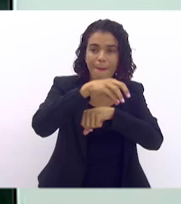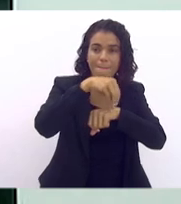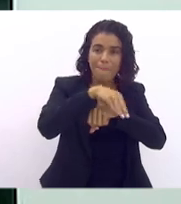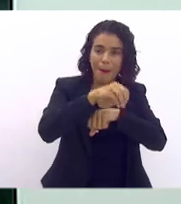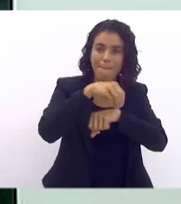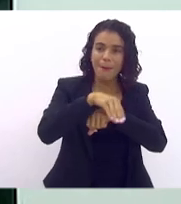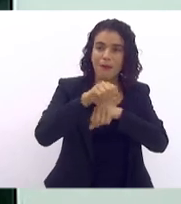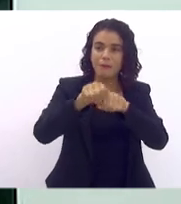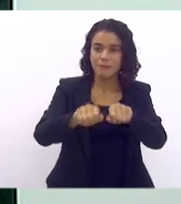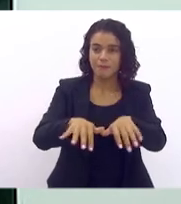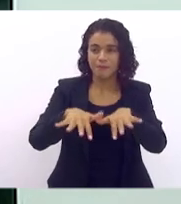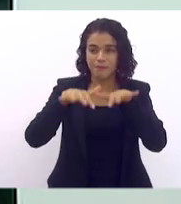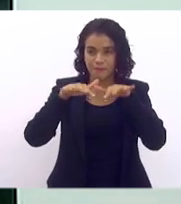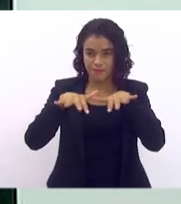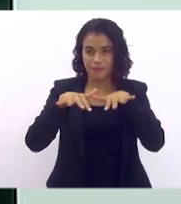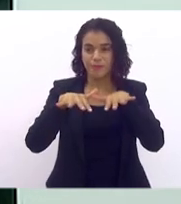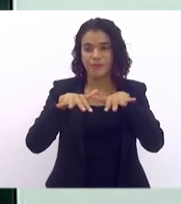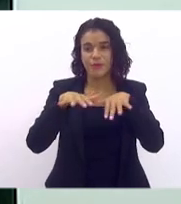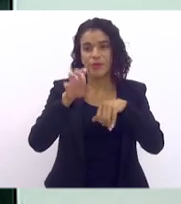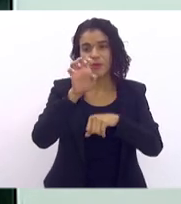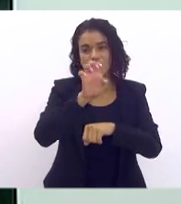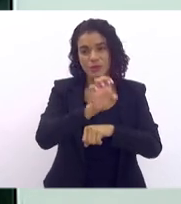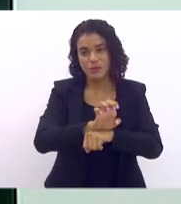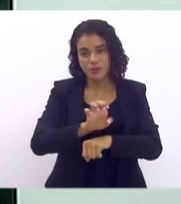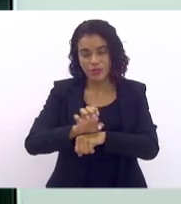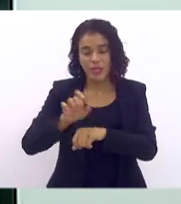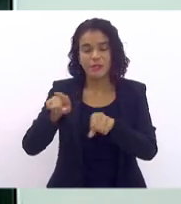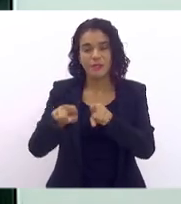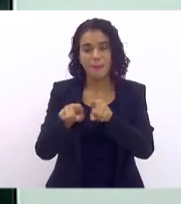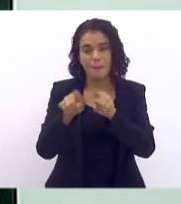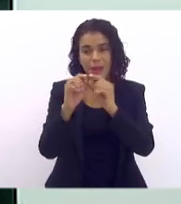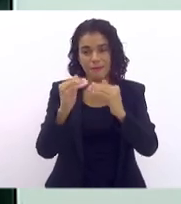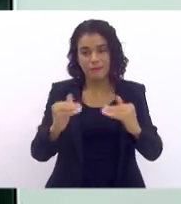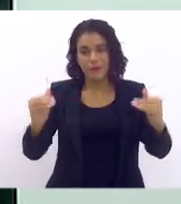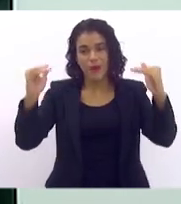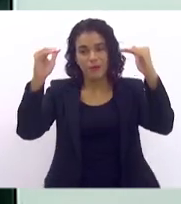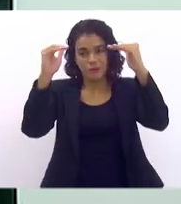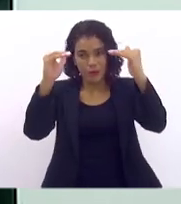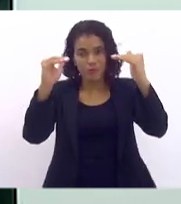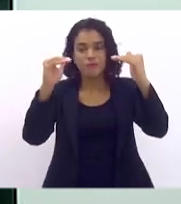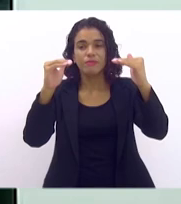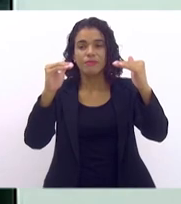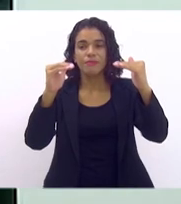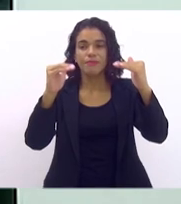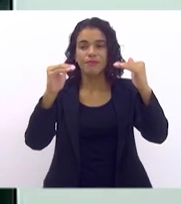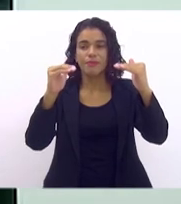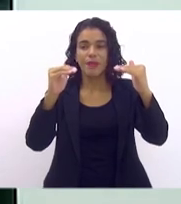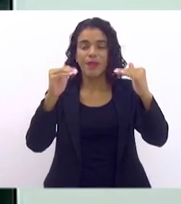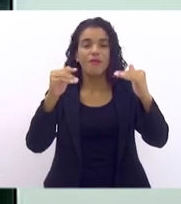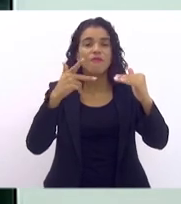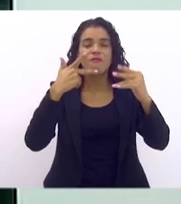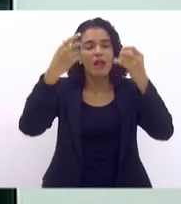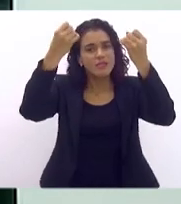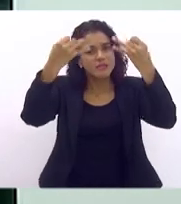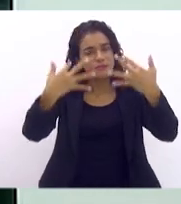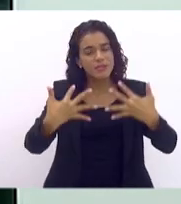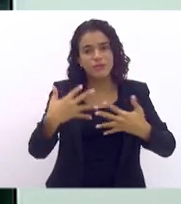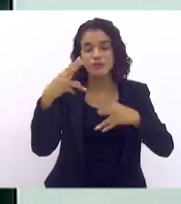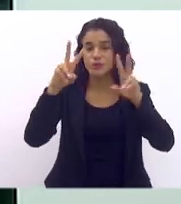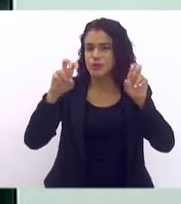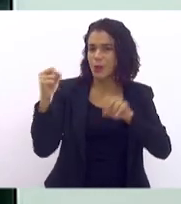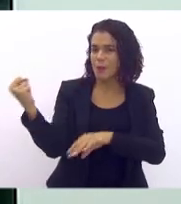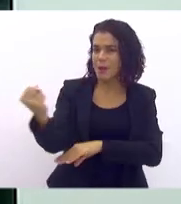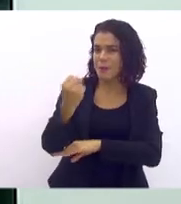as autoridades dos estados e as autoridades nacionais a gravidade do problema que